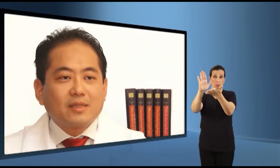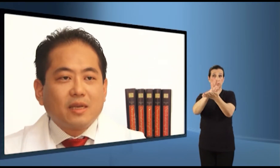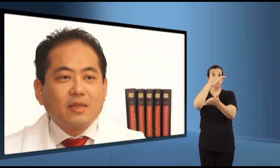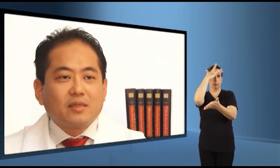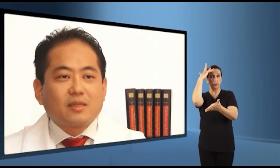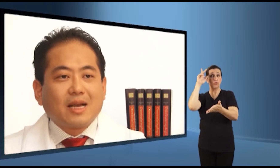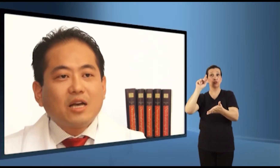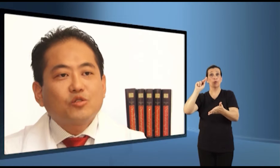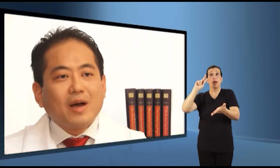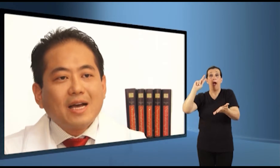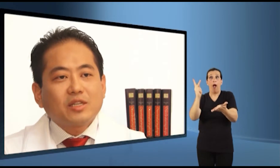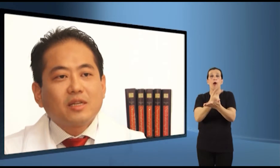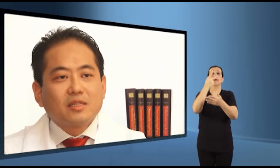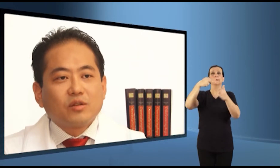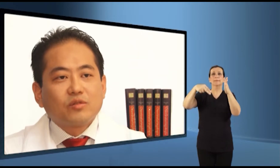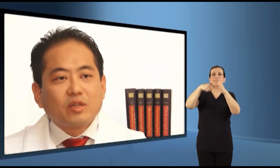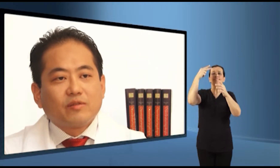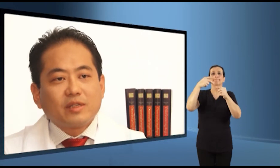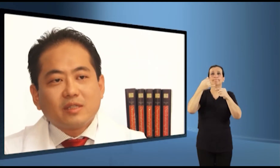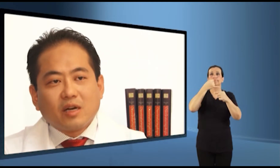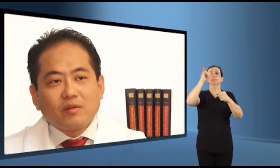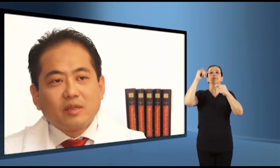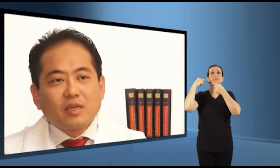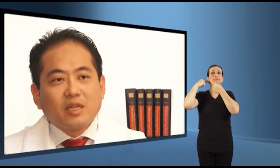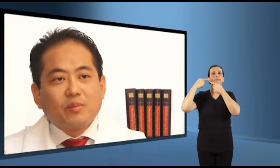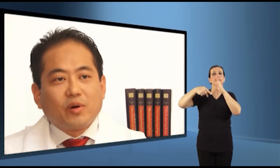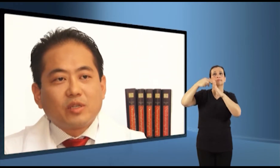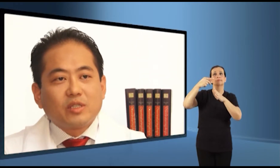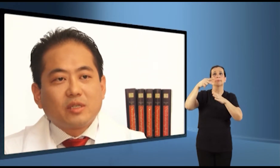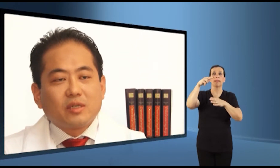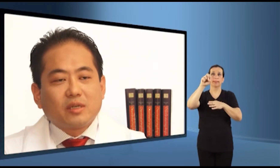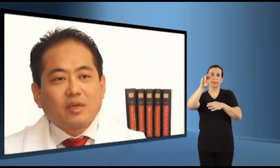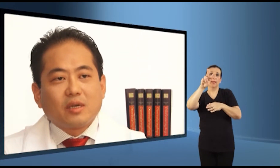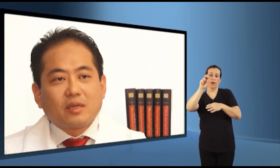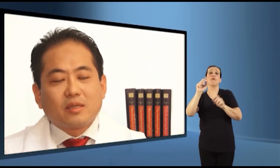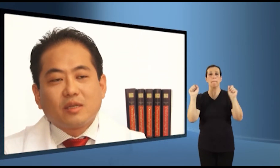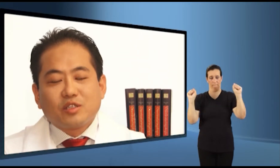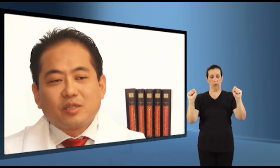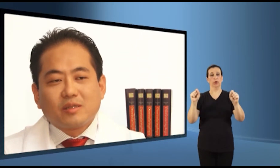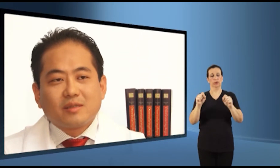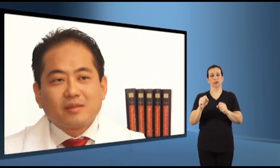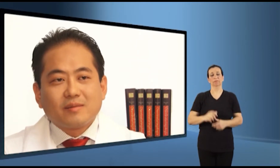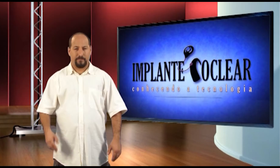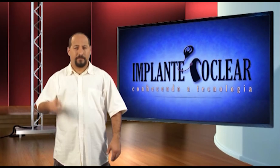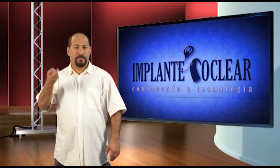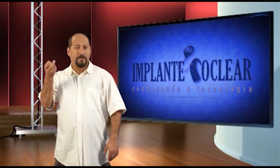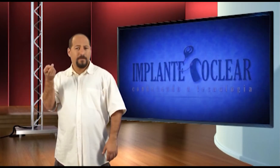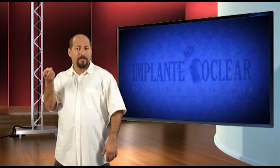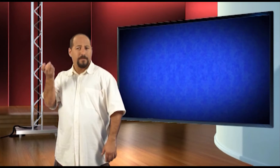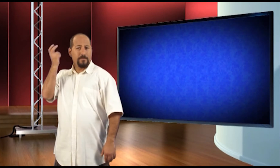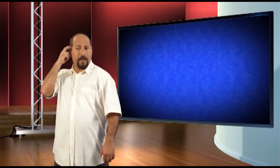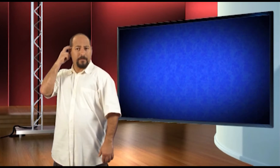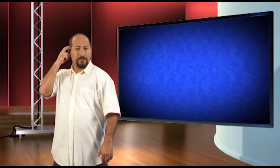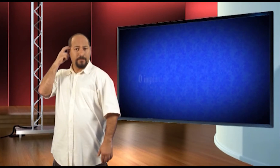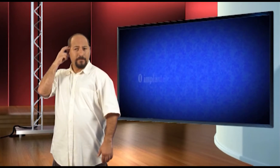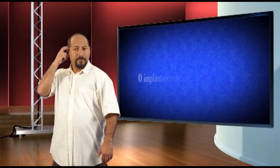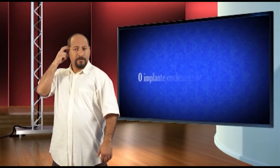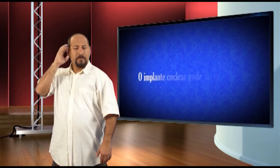alguns pacientes, caso haja lesão do nervo facial, ele pode ter tiques.